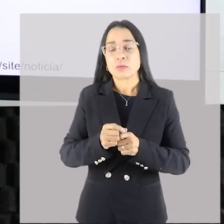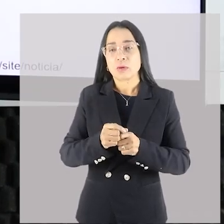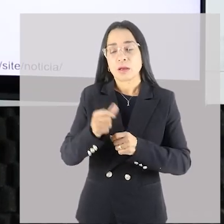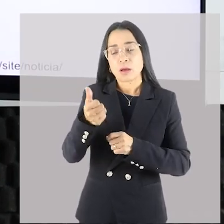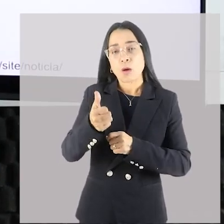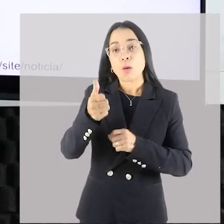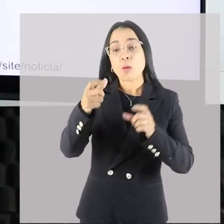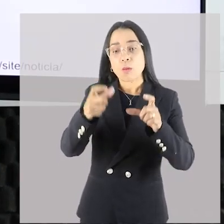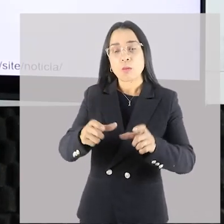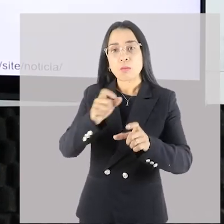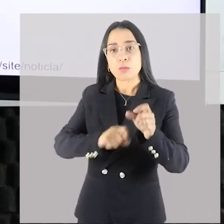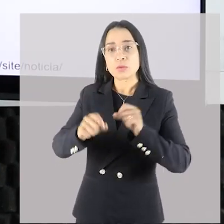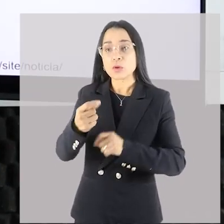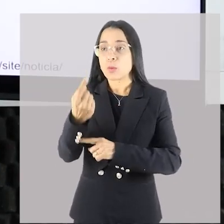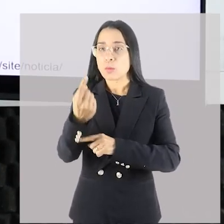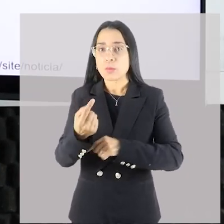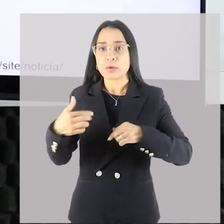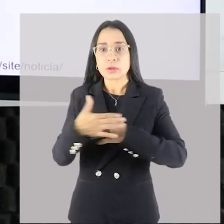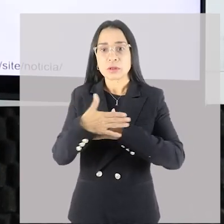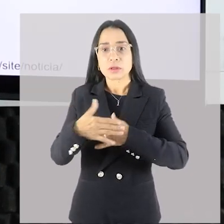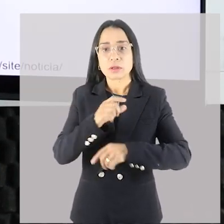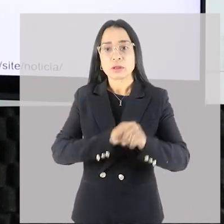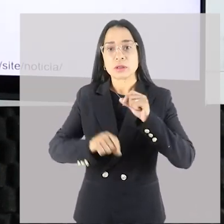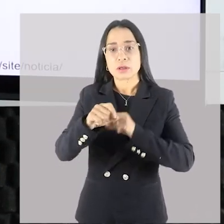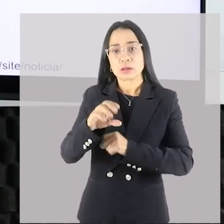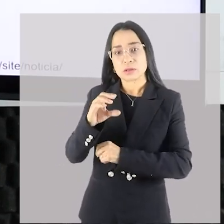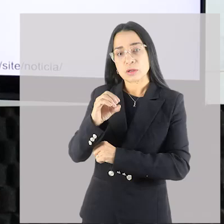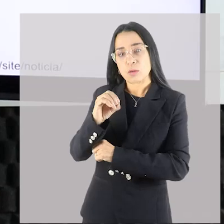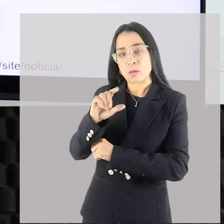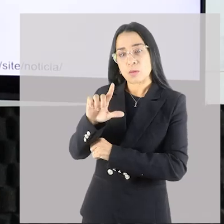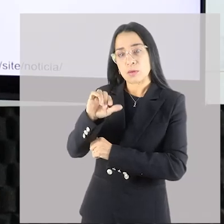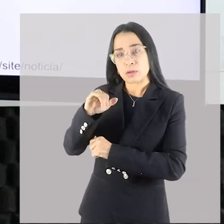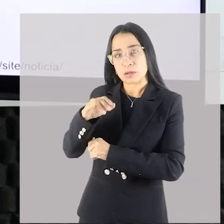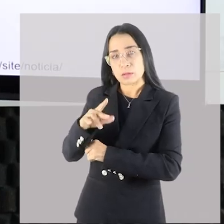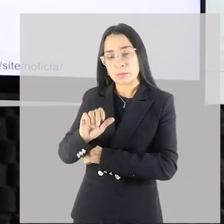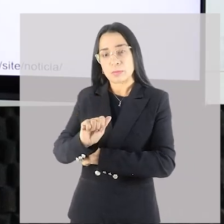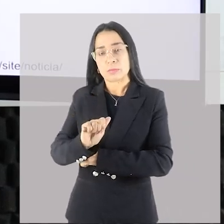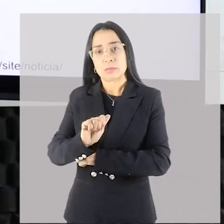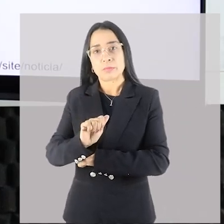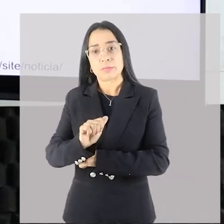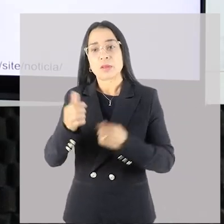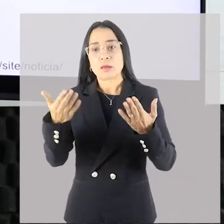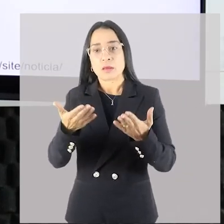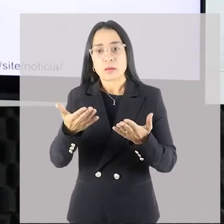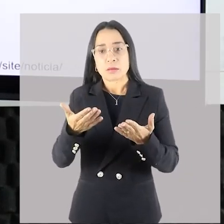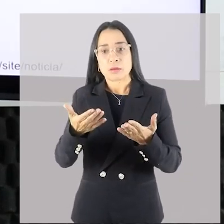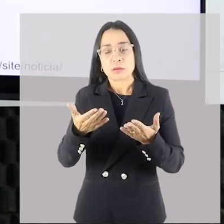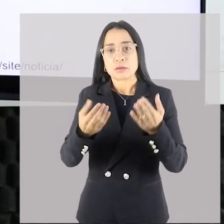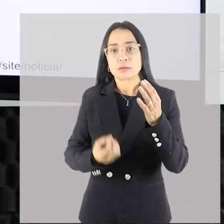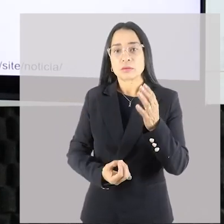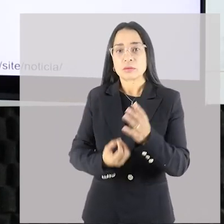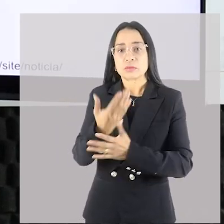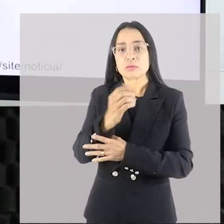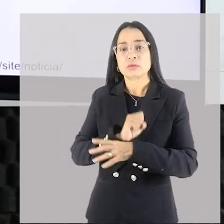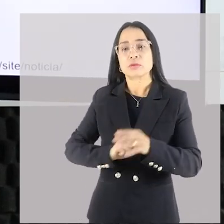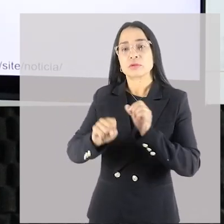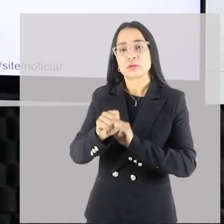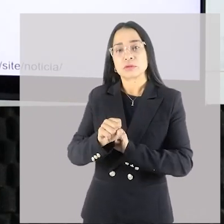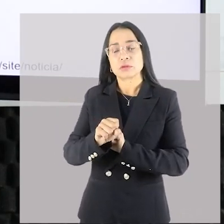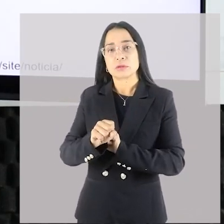cidade, que era a cidade de Olímpia. Então, os Jogos Olímpicos eles surgiram por volta aí